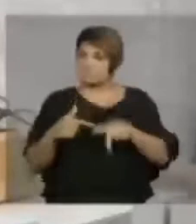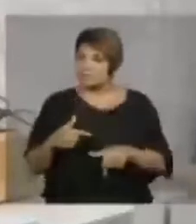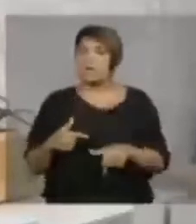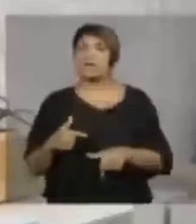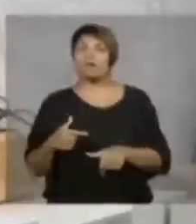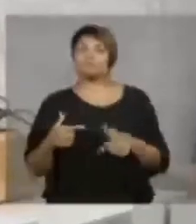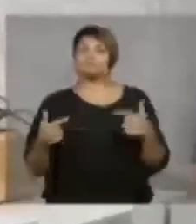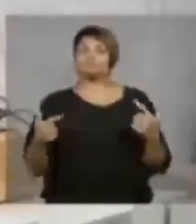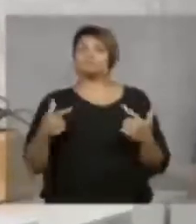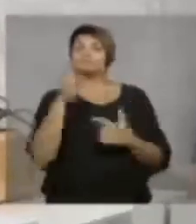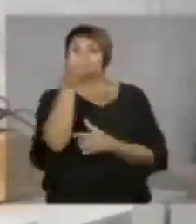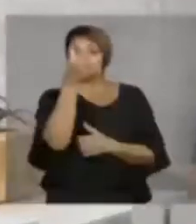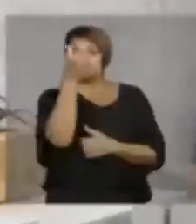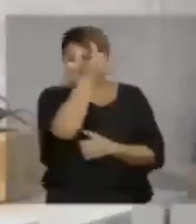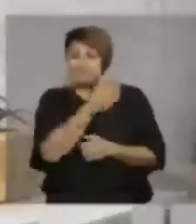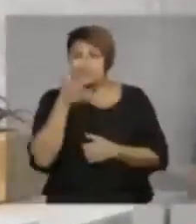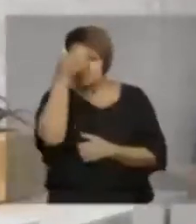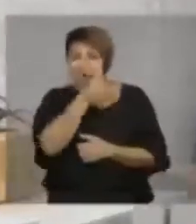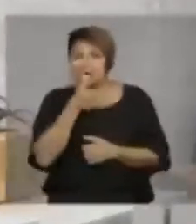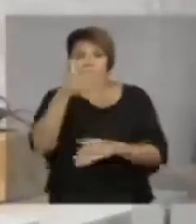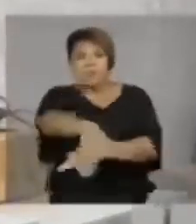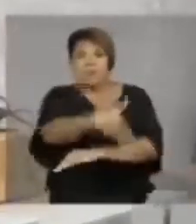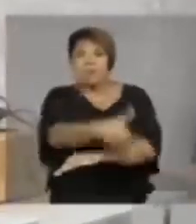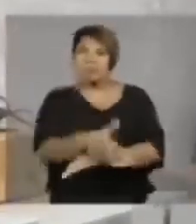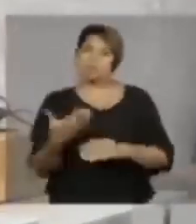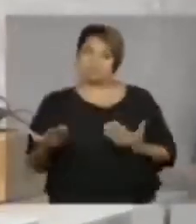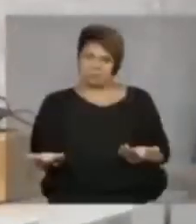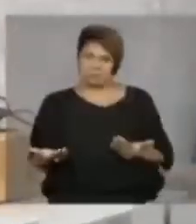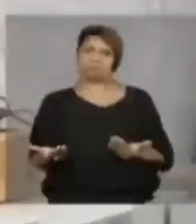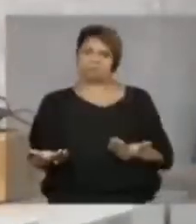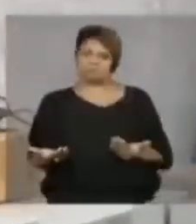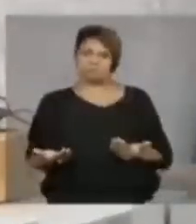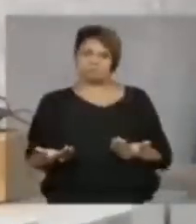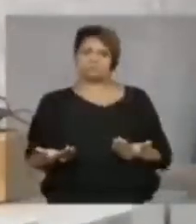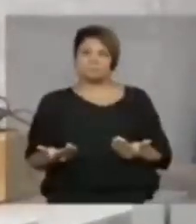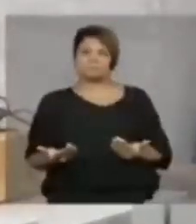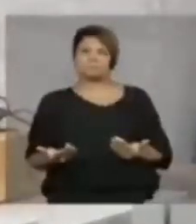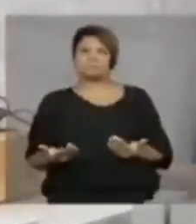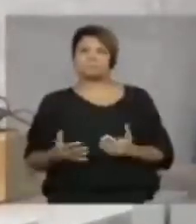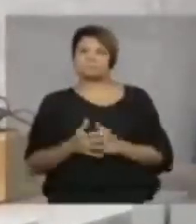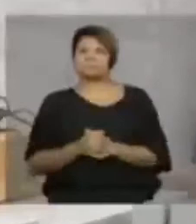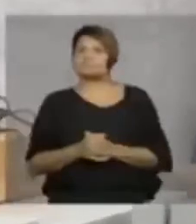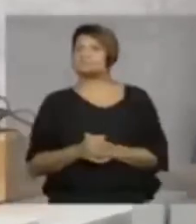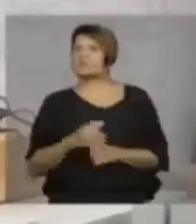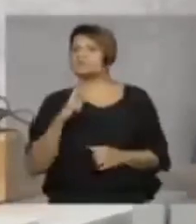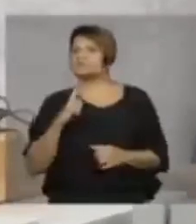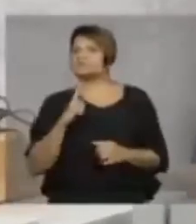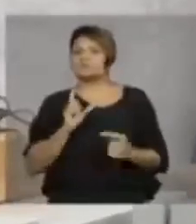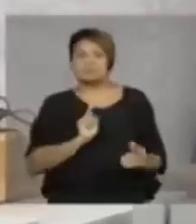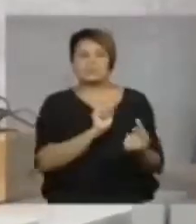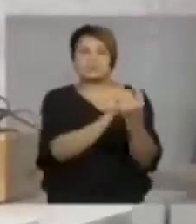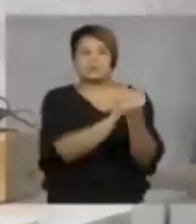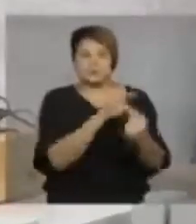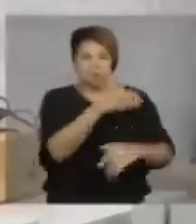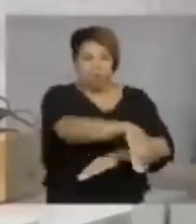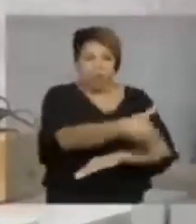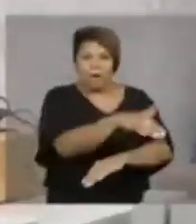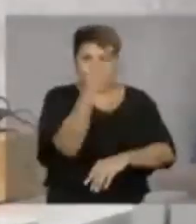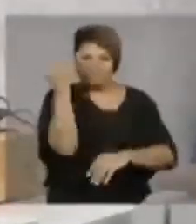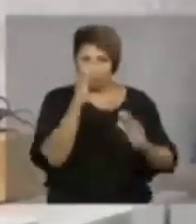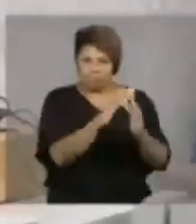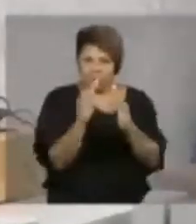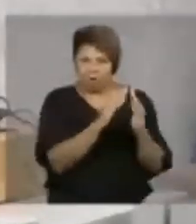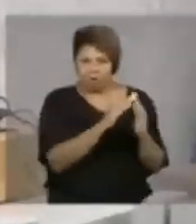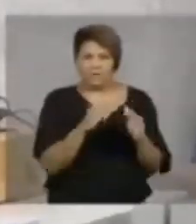serviços de 6 horas na rua. Então, o serviço SEAS, que é o de abordagem de pessoas em situação de rua,